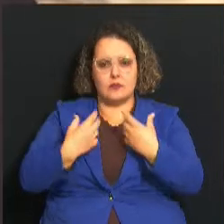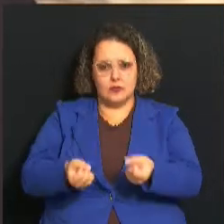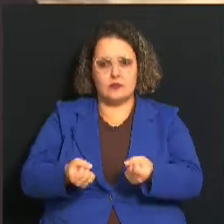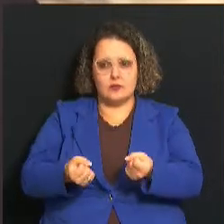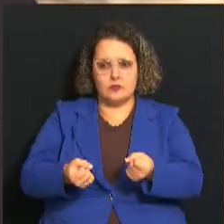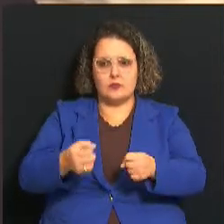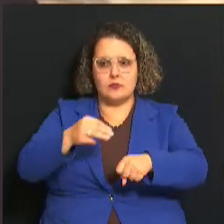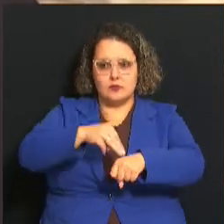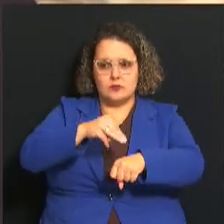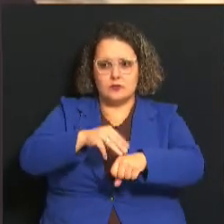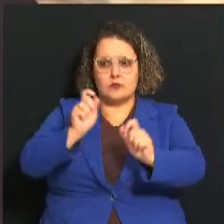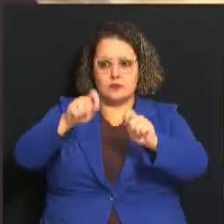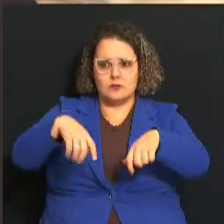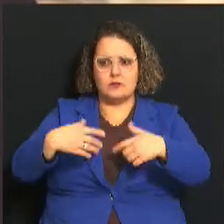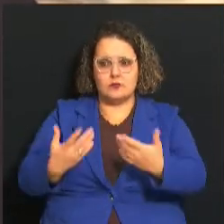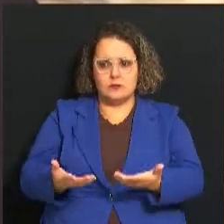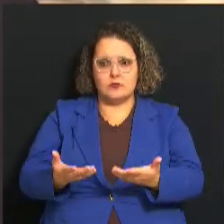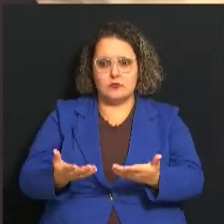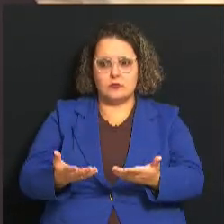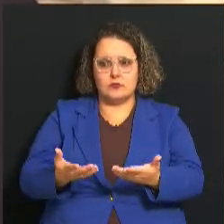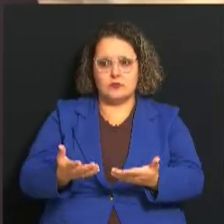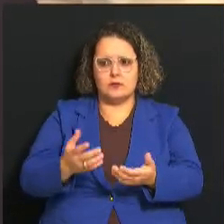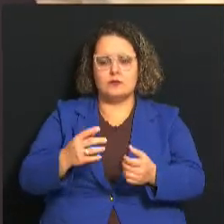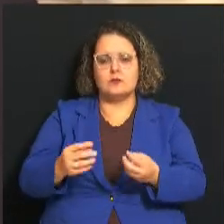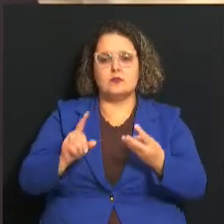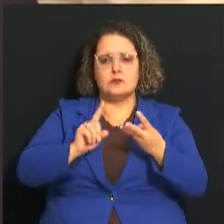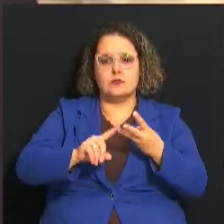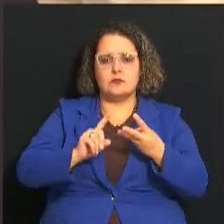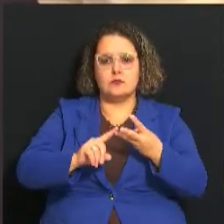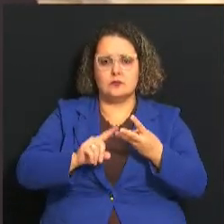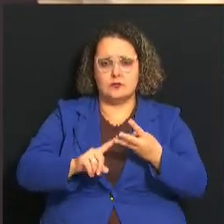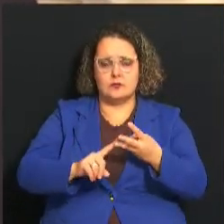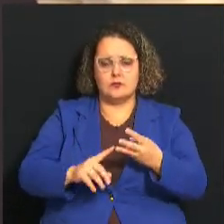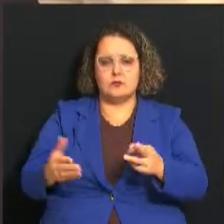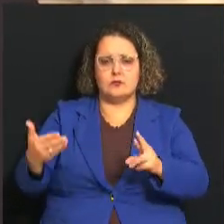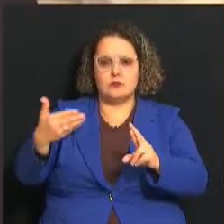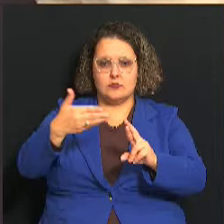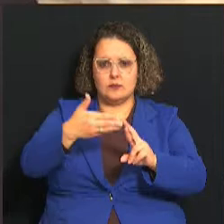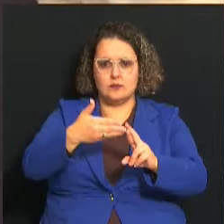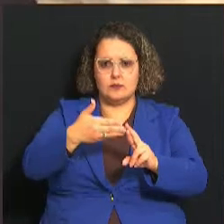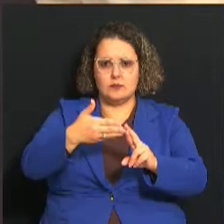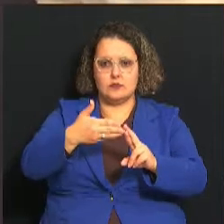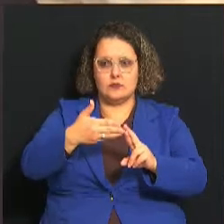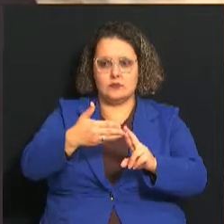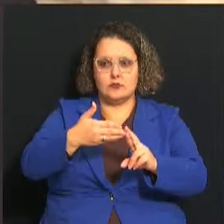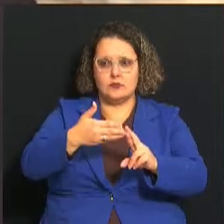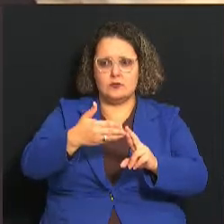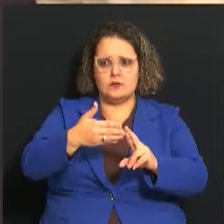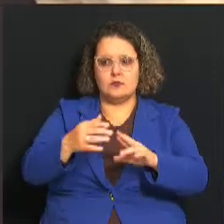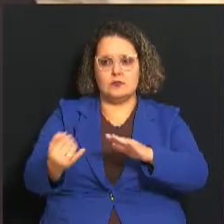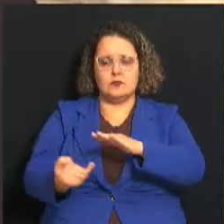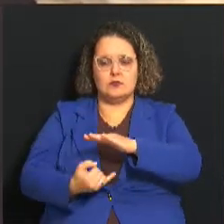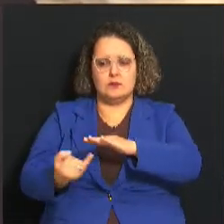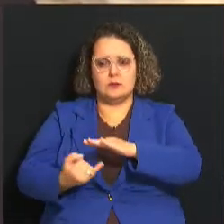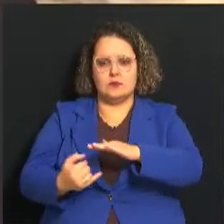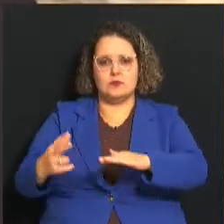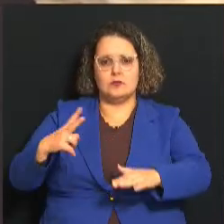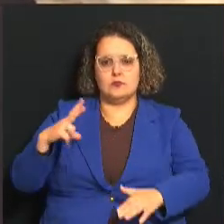membros efetivos. 3. Representantes, entidades públicas ou